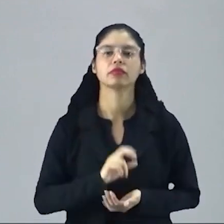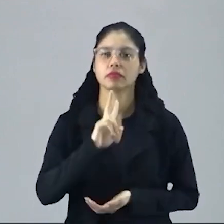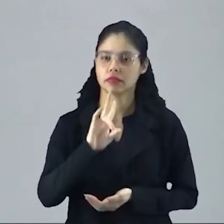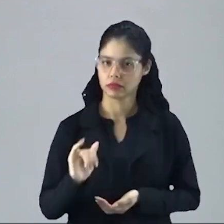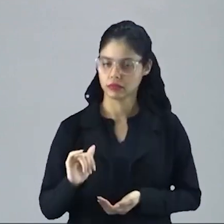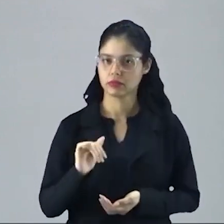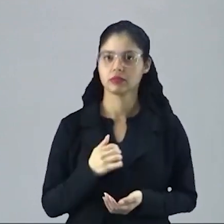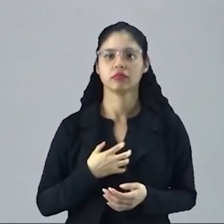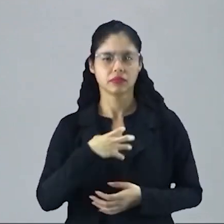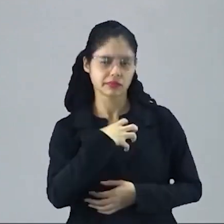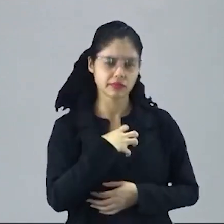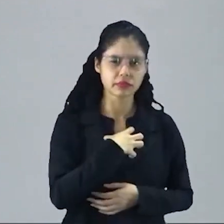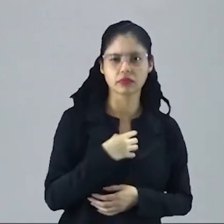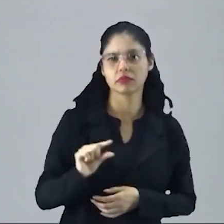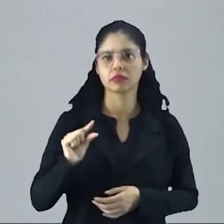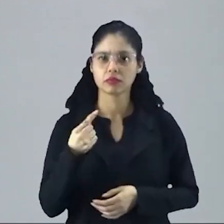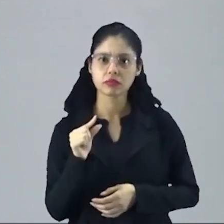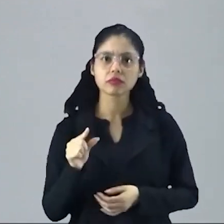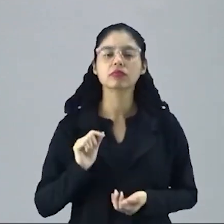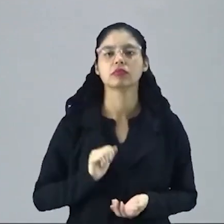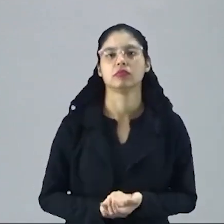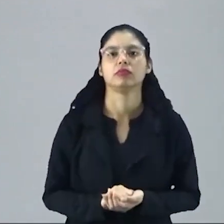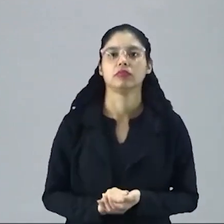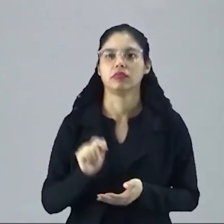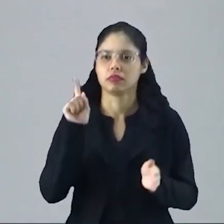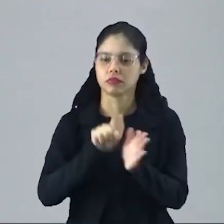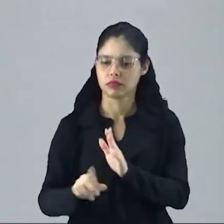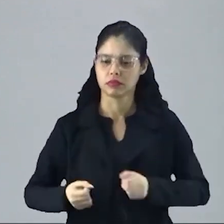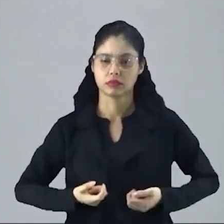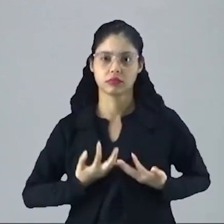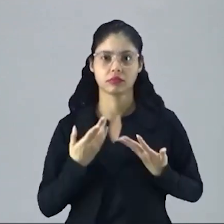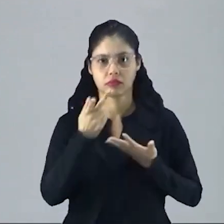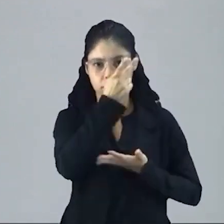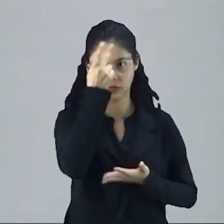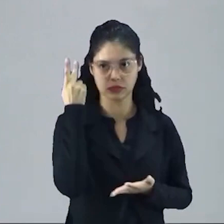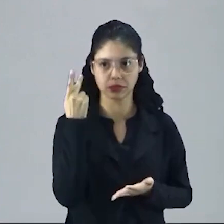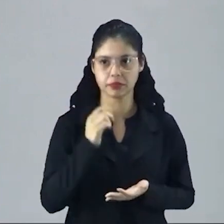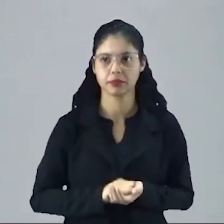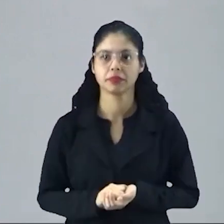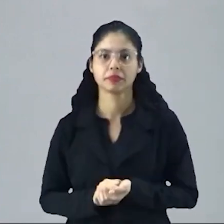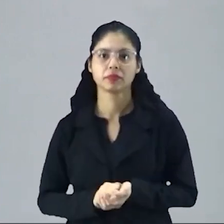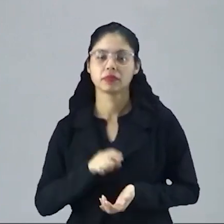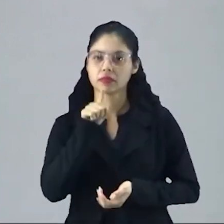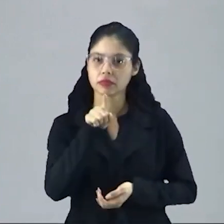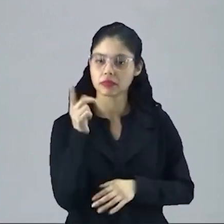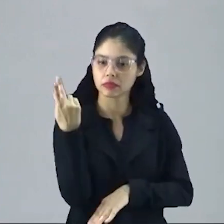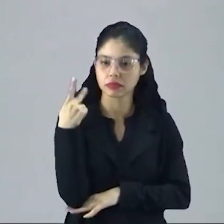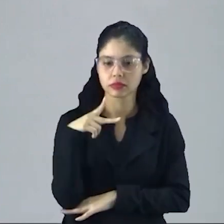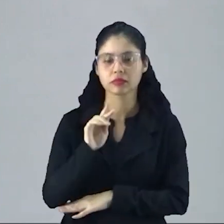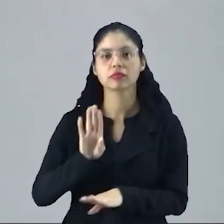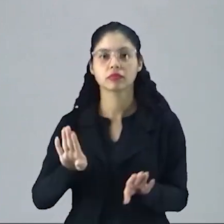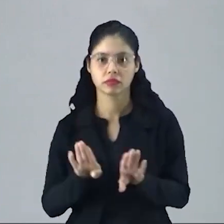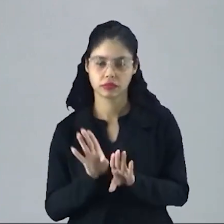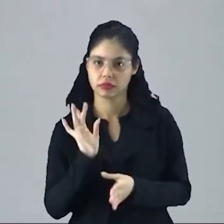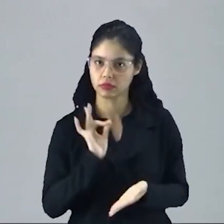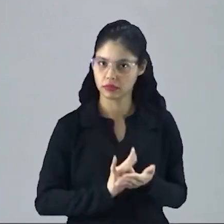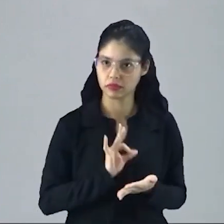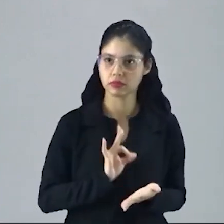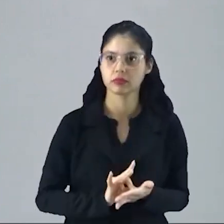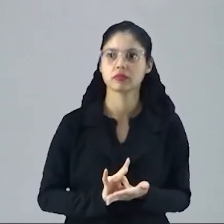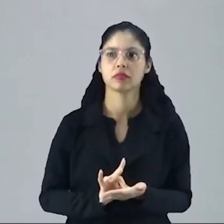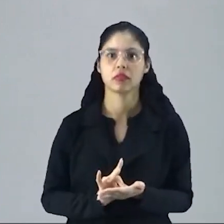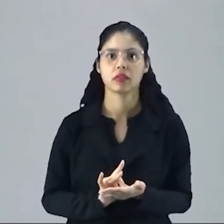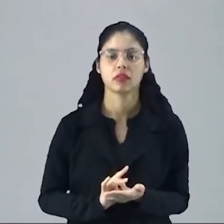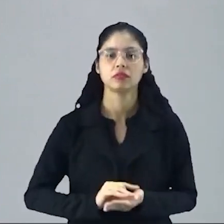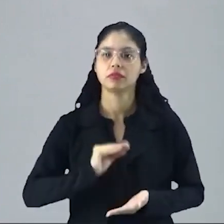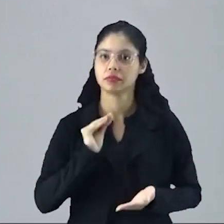vai mexer um pouco com essa questão emocional das pessoas. E esse é um período realmente que está com